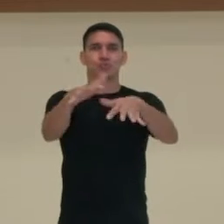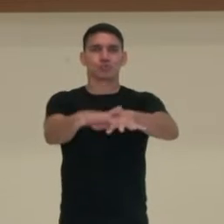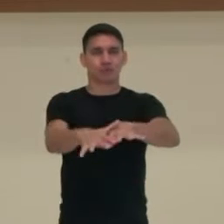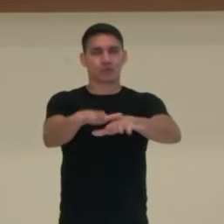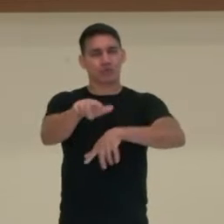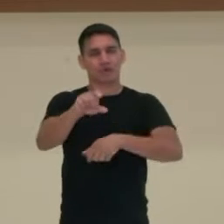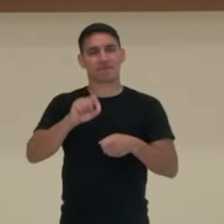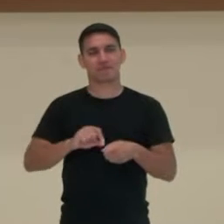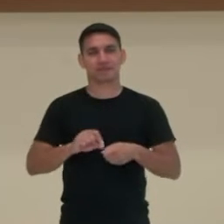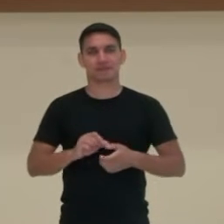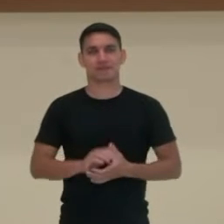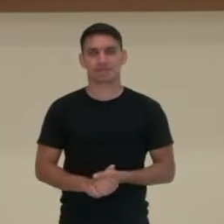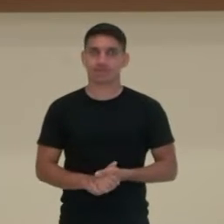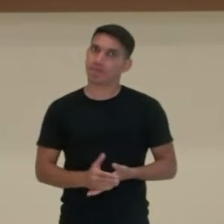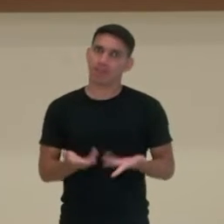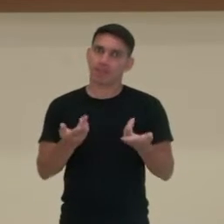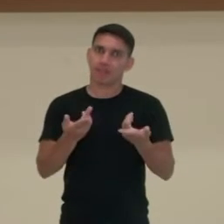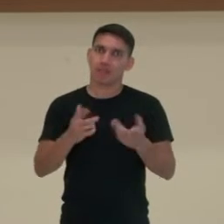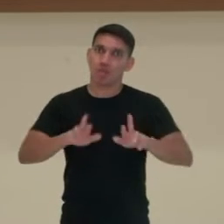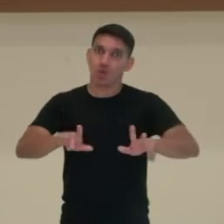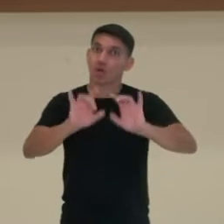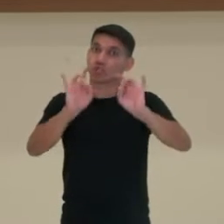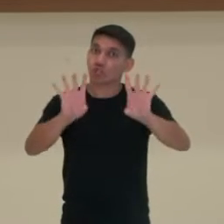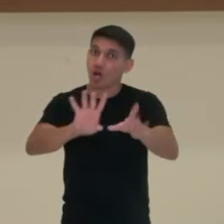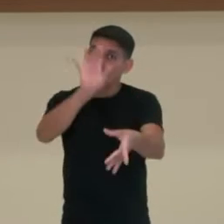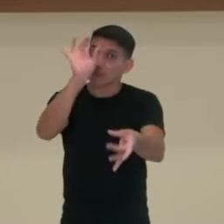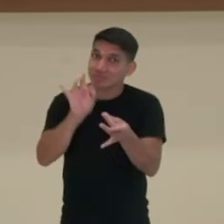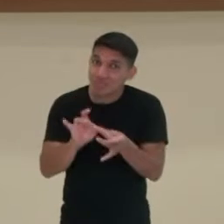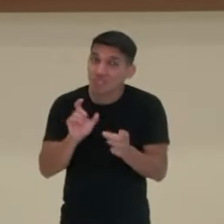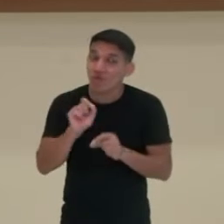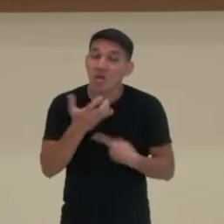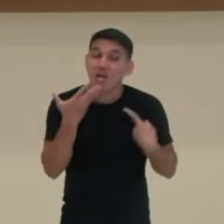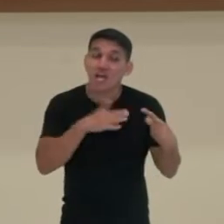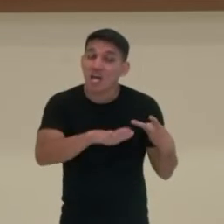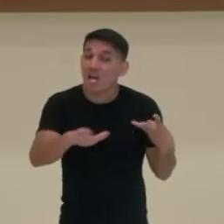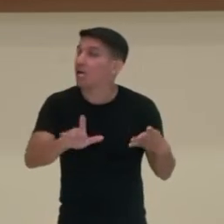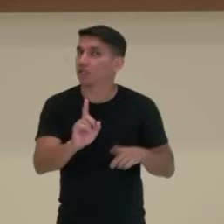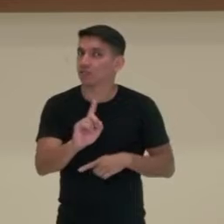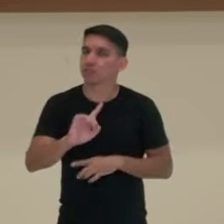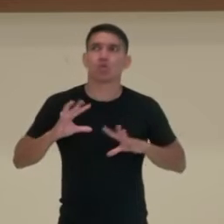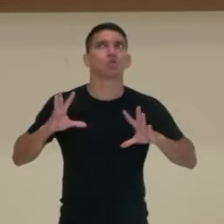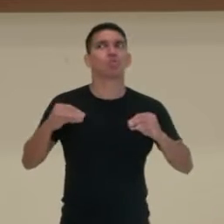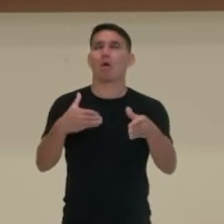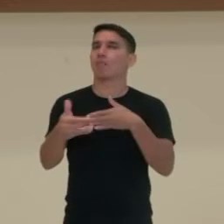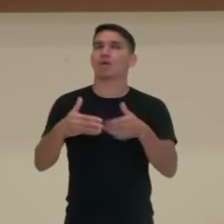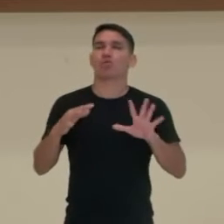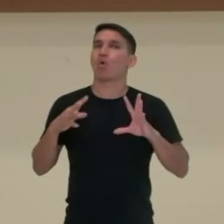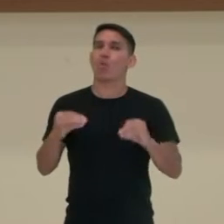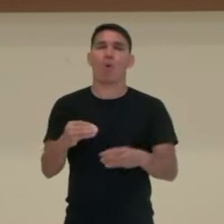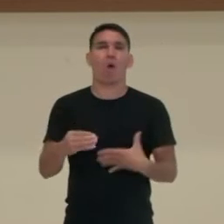naquela atividade. Não estamos falando só das crianças, a gente está falando de todas as pessoas de várias idades. Então, a